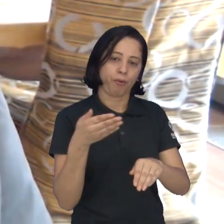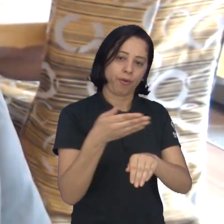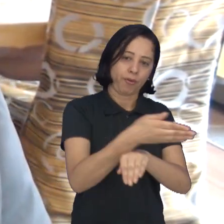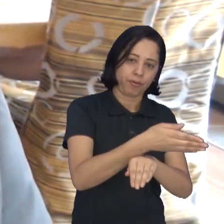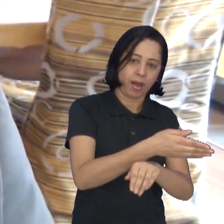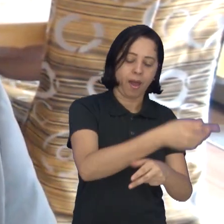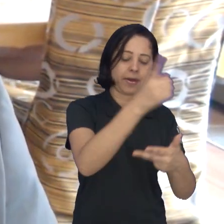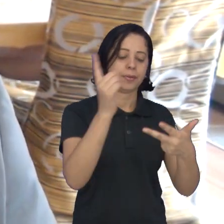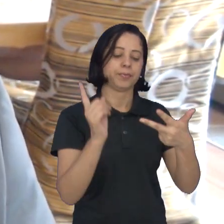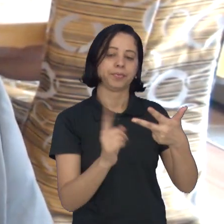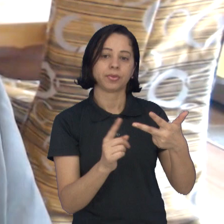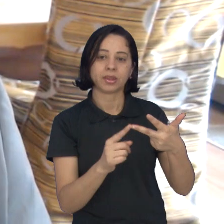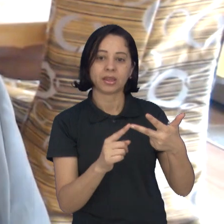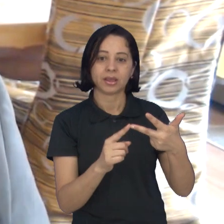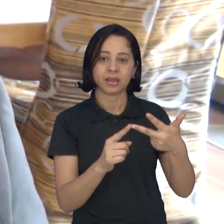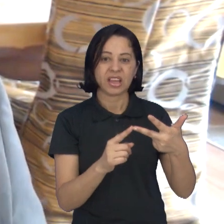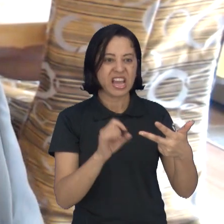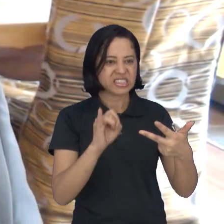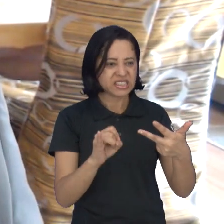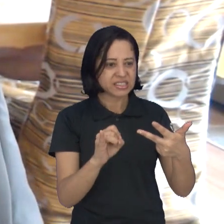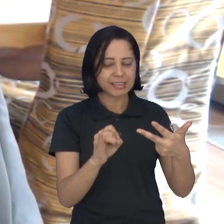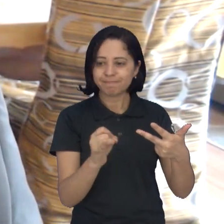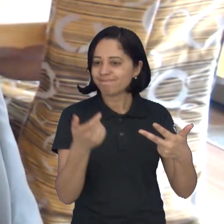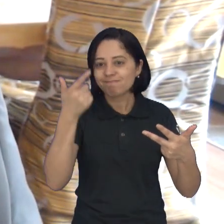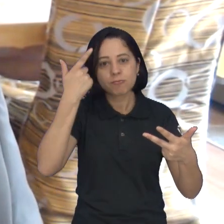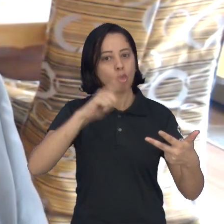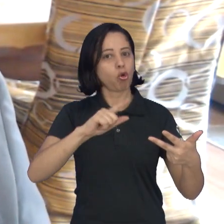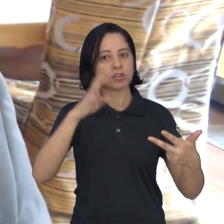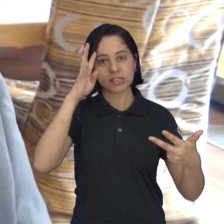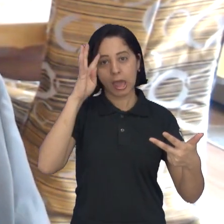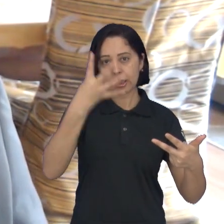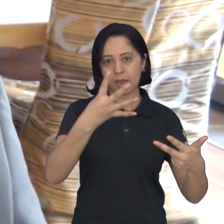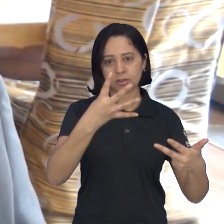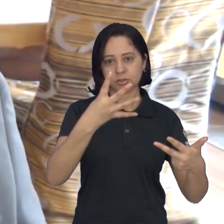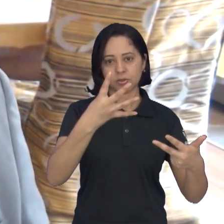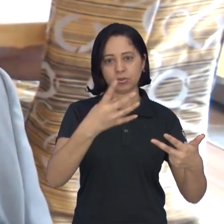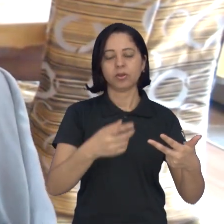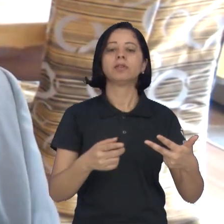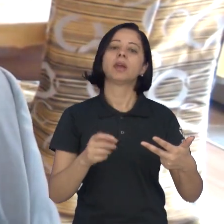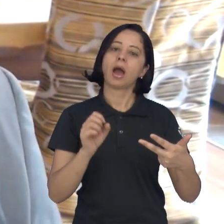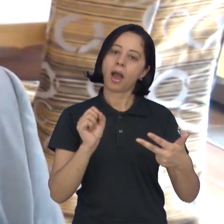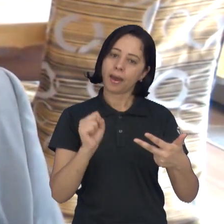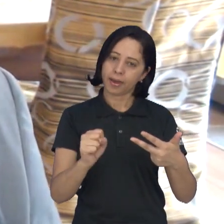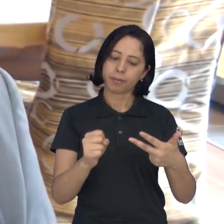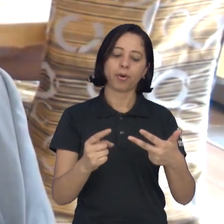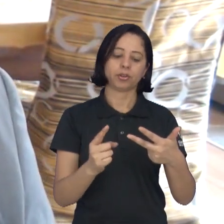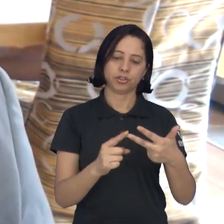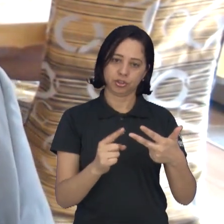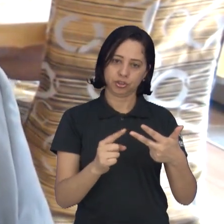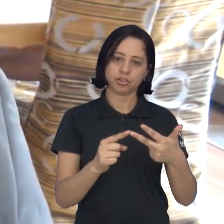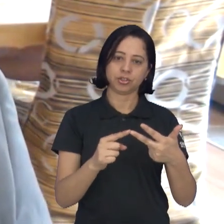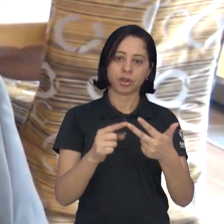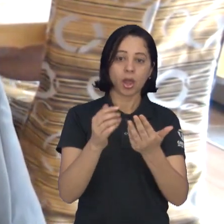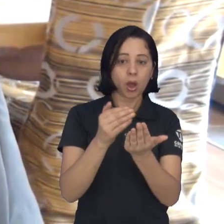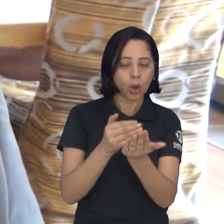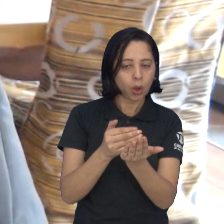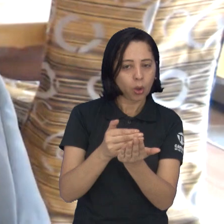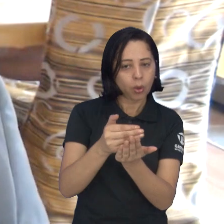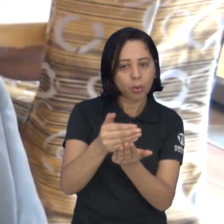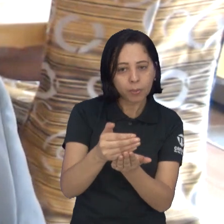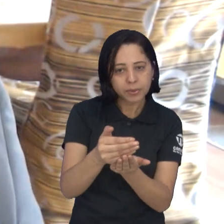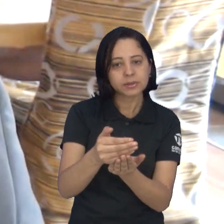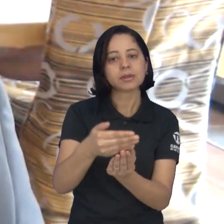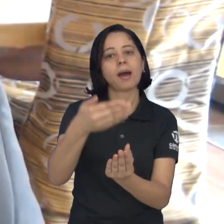resolver a situação. E não havendo uma conciliação, dessa forma é possível cogitar